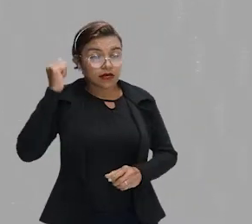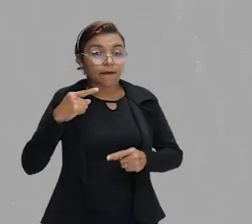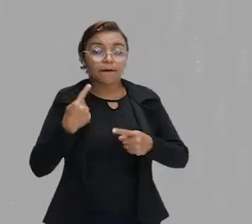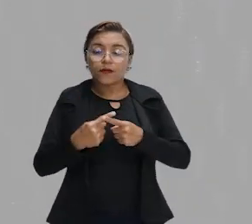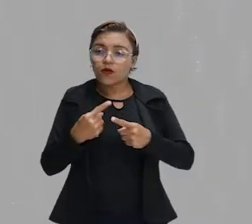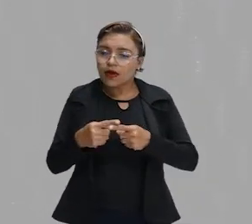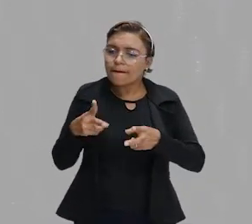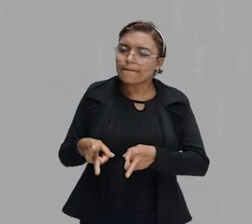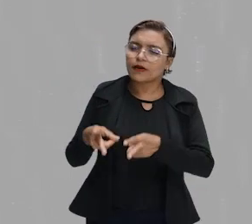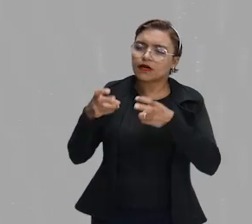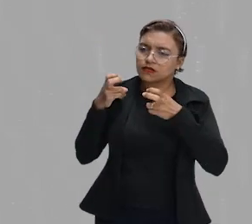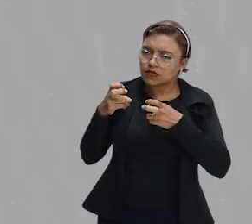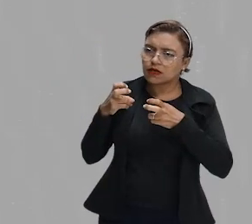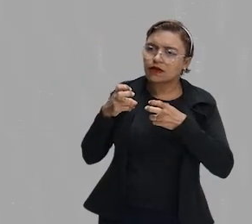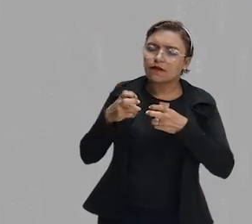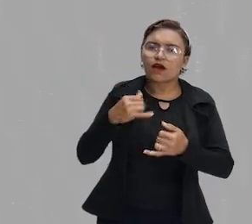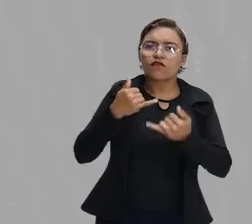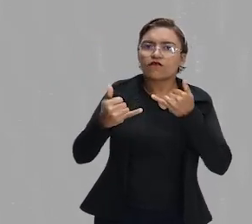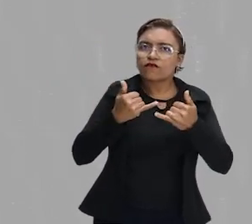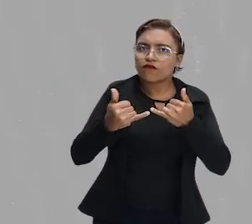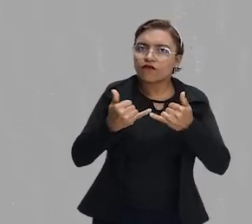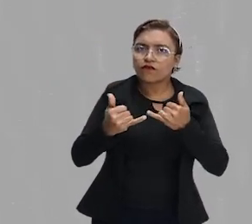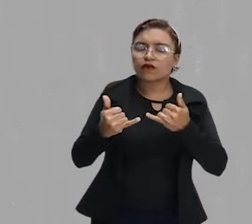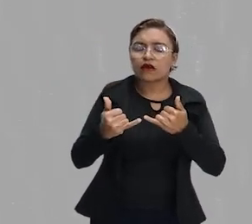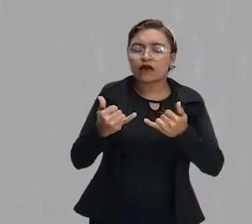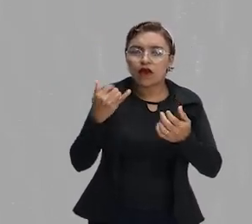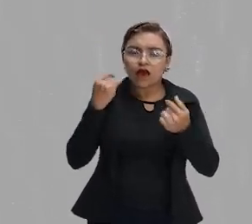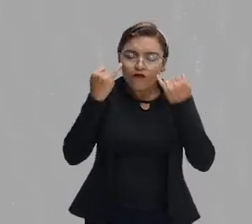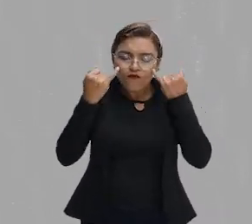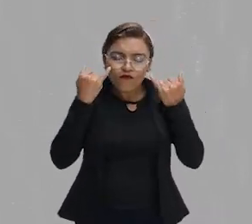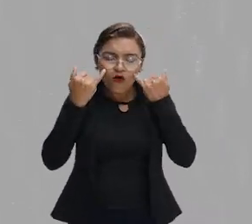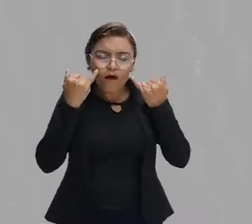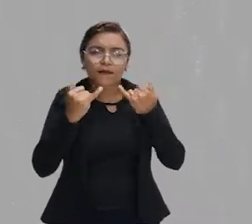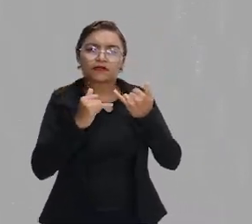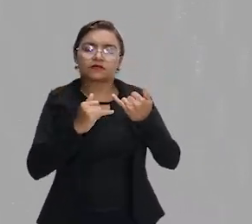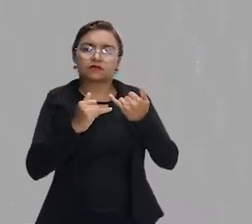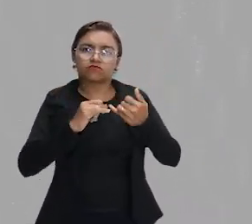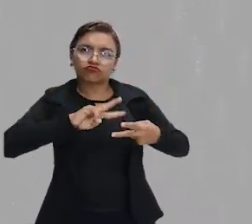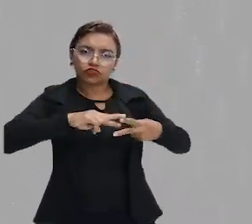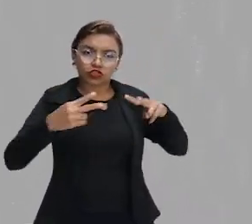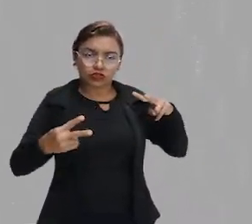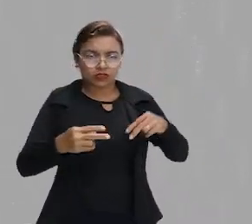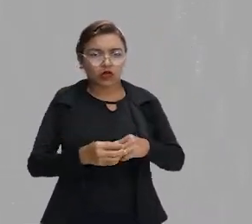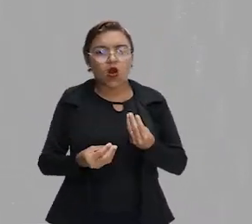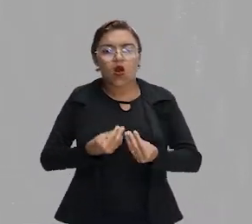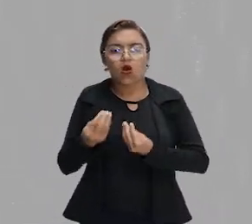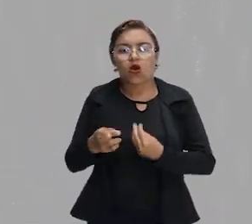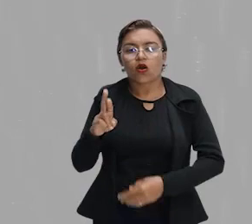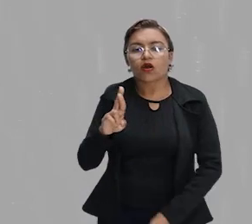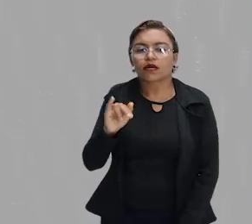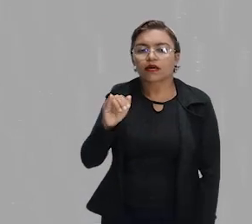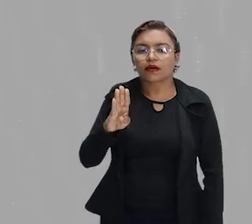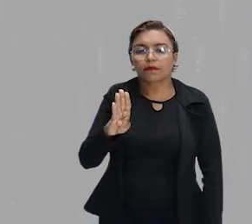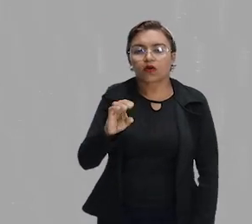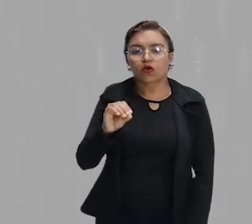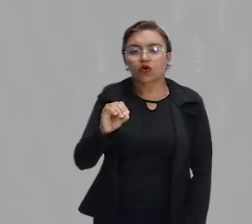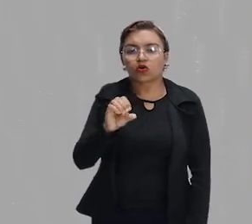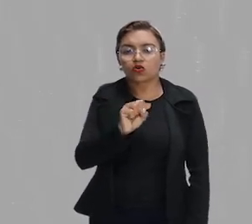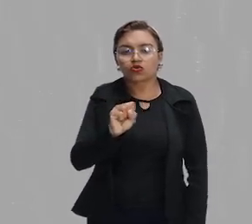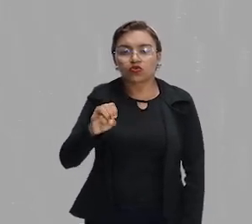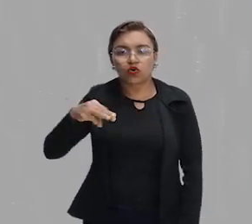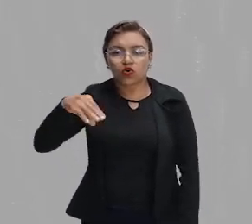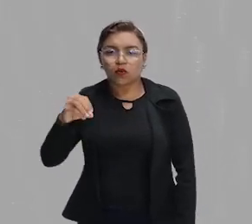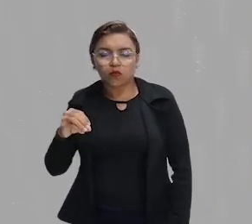genética contida no RNA mensageiro. E como é que o ribossomo ele consegue desvendar essas